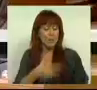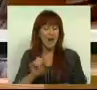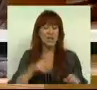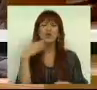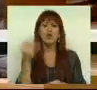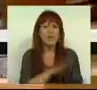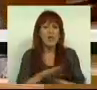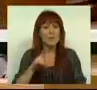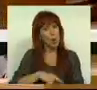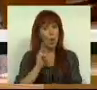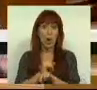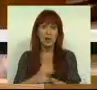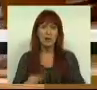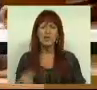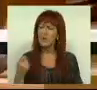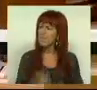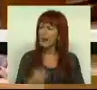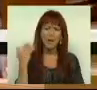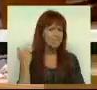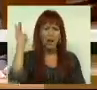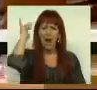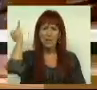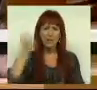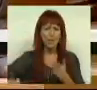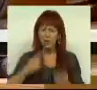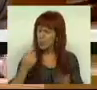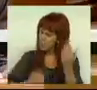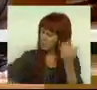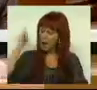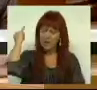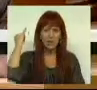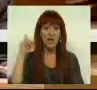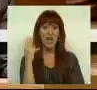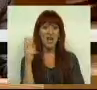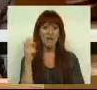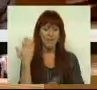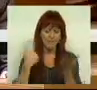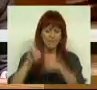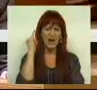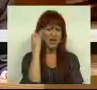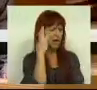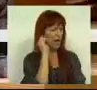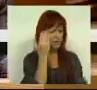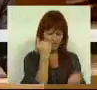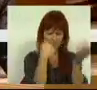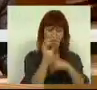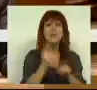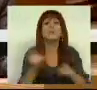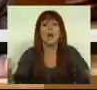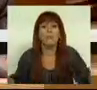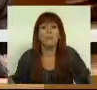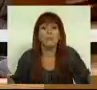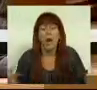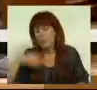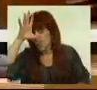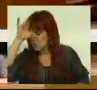jovens. Simultaneamente, pagamos mais impostos, muito mais IVA, muito mais IRS. Para quê?